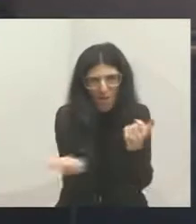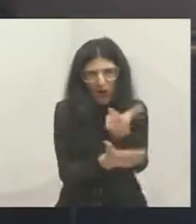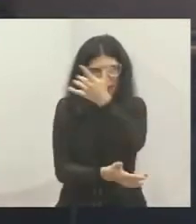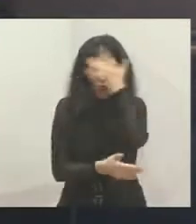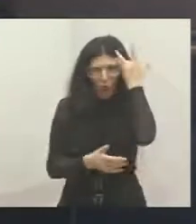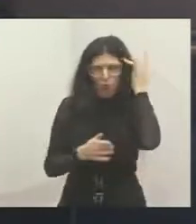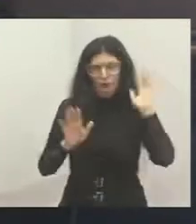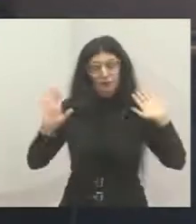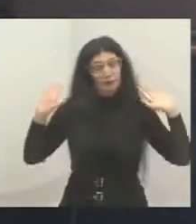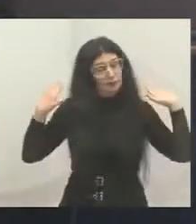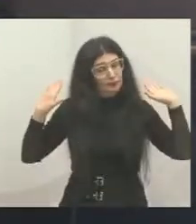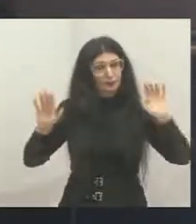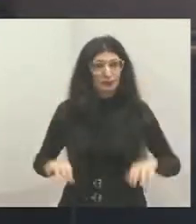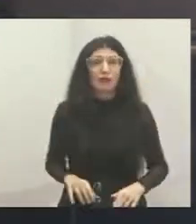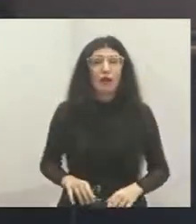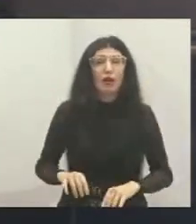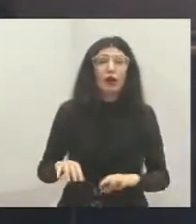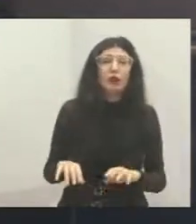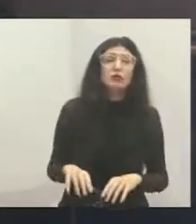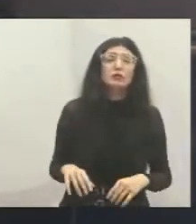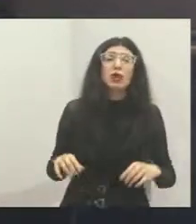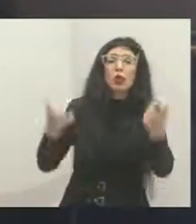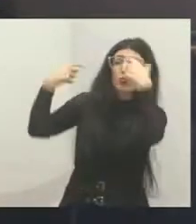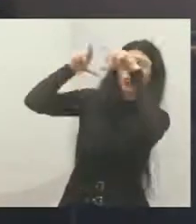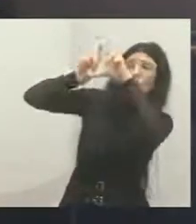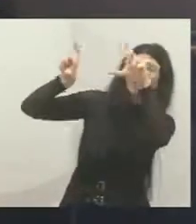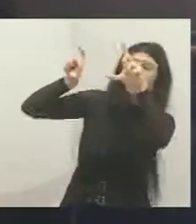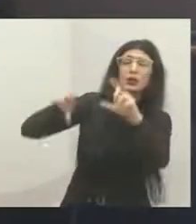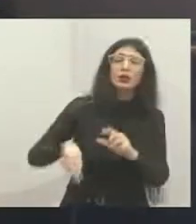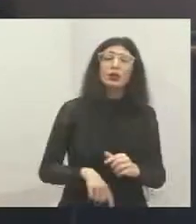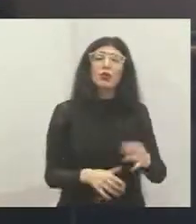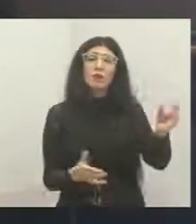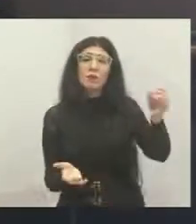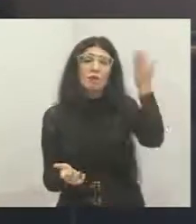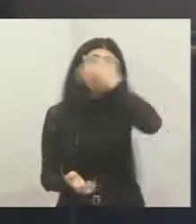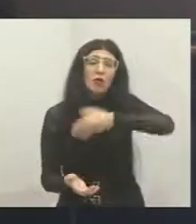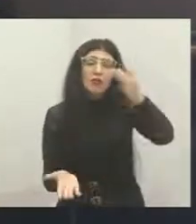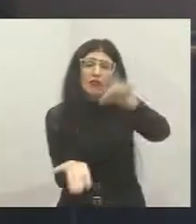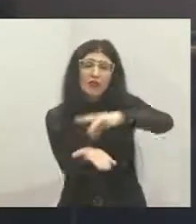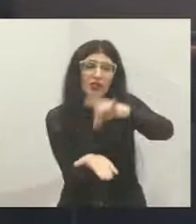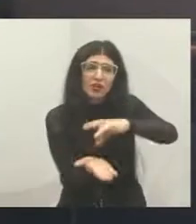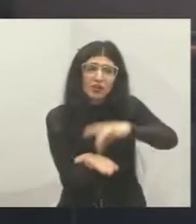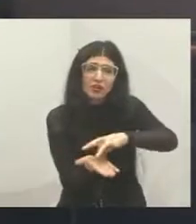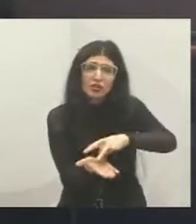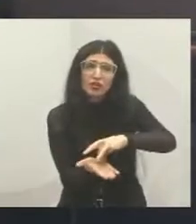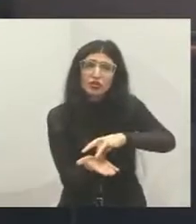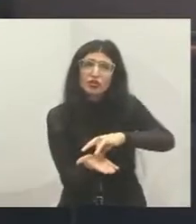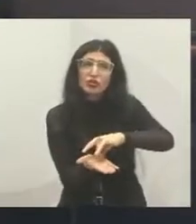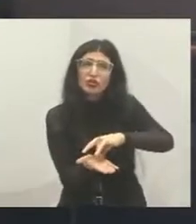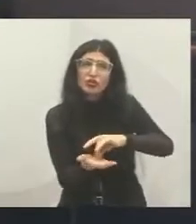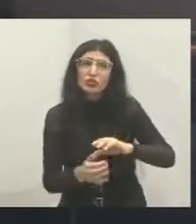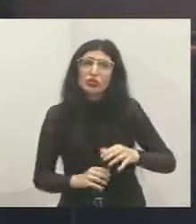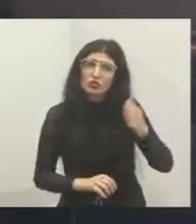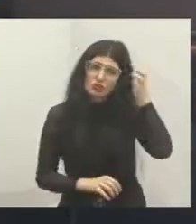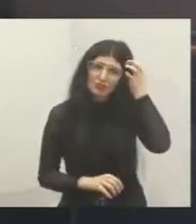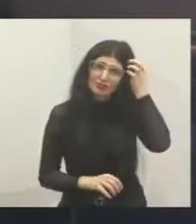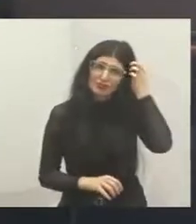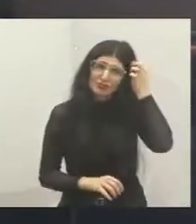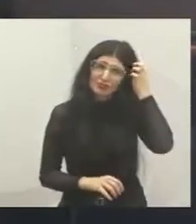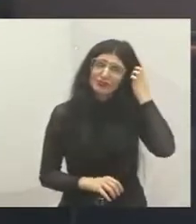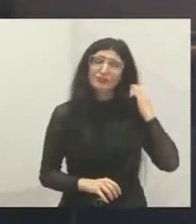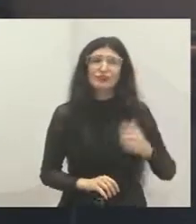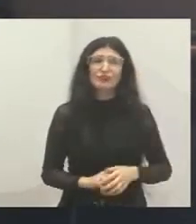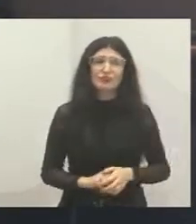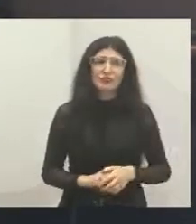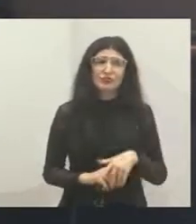Inclusive, no site da Transparência, relatório do DGT, tem uma ordem de serviço que aborda